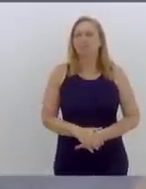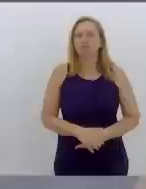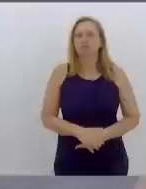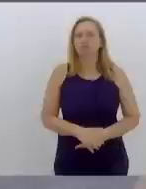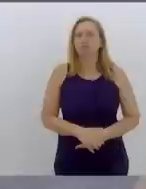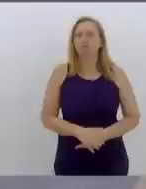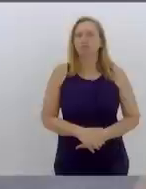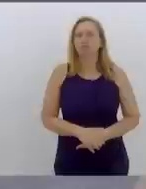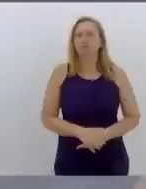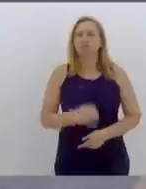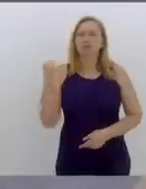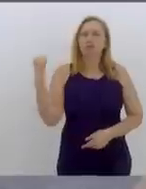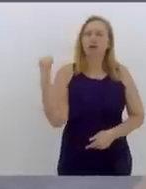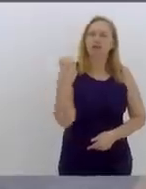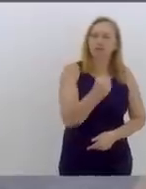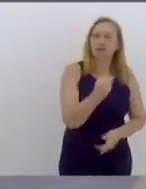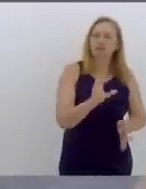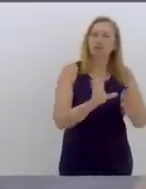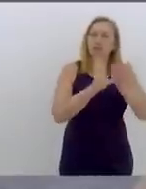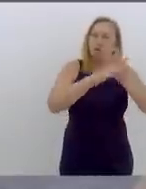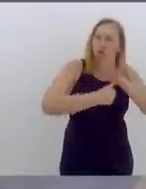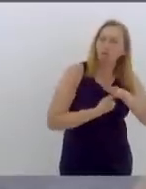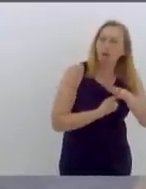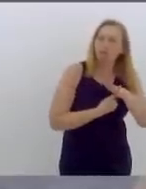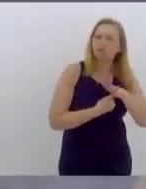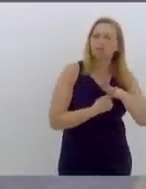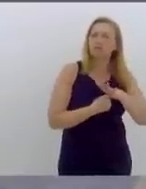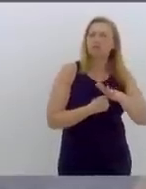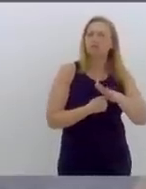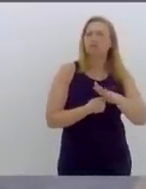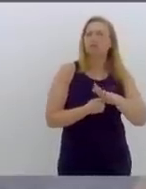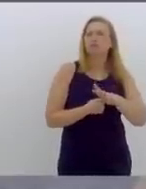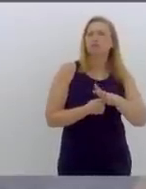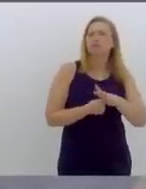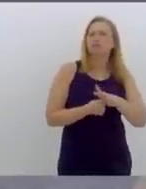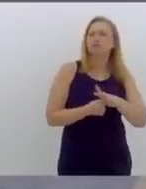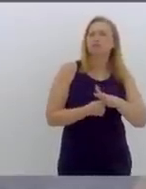matando roubando centro do tráfico refeita